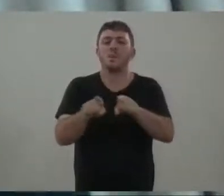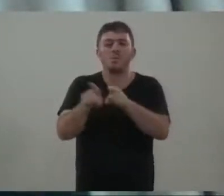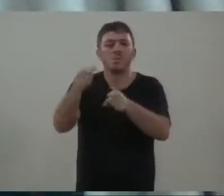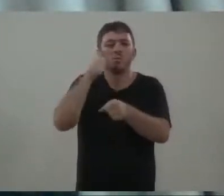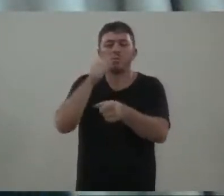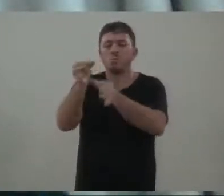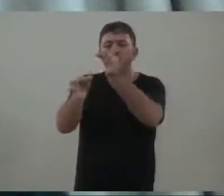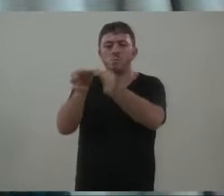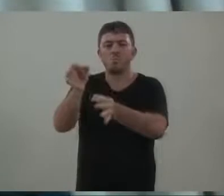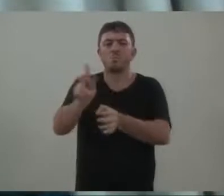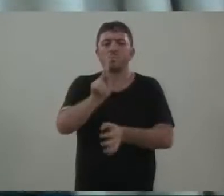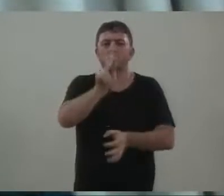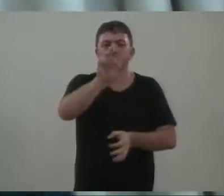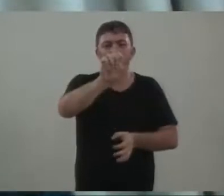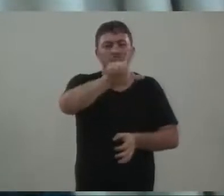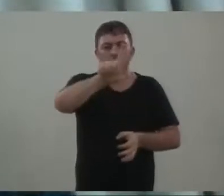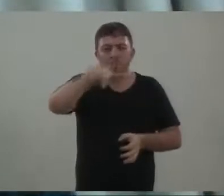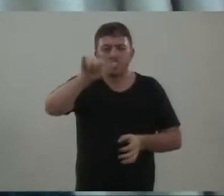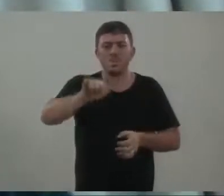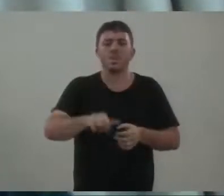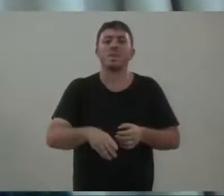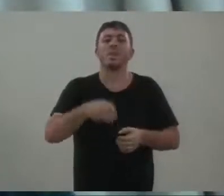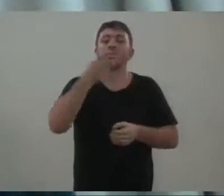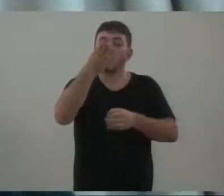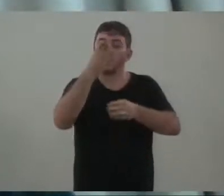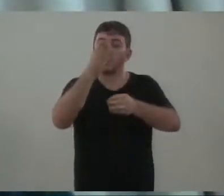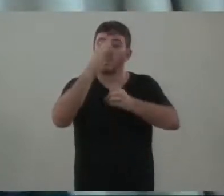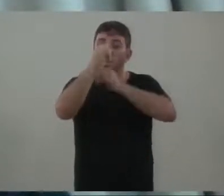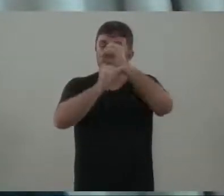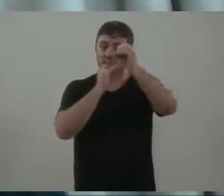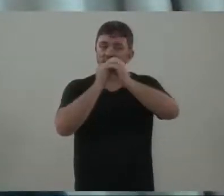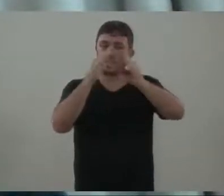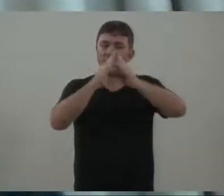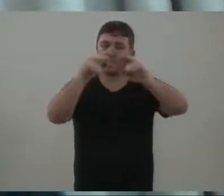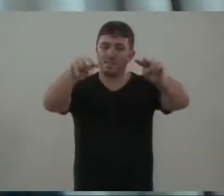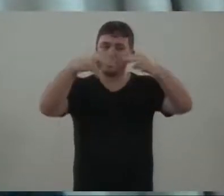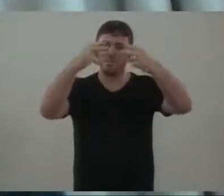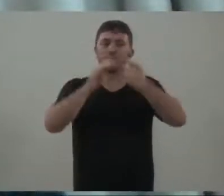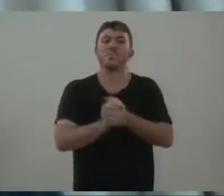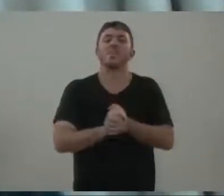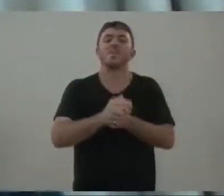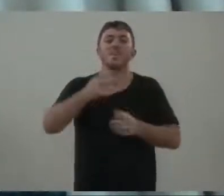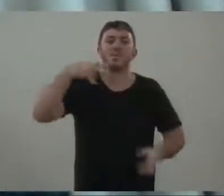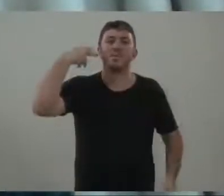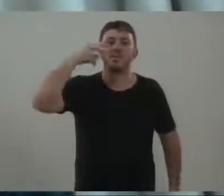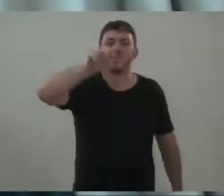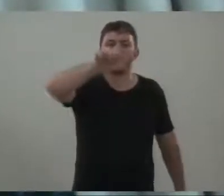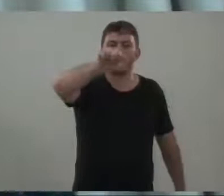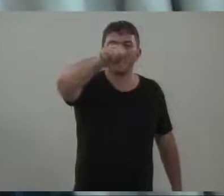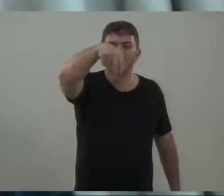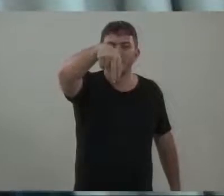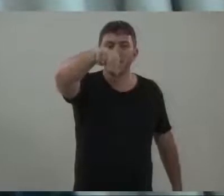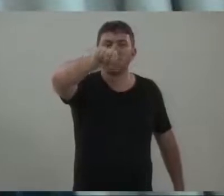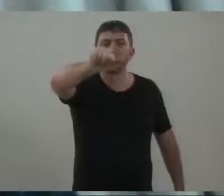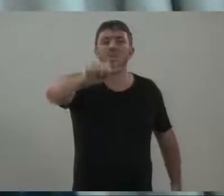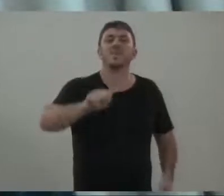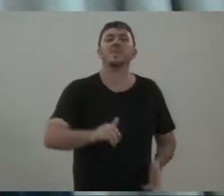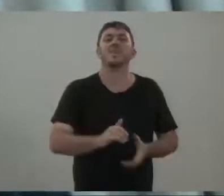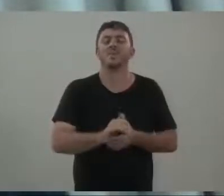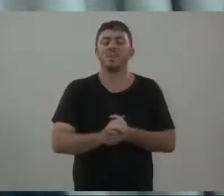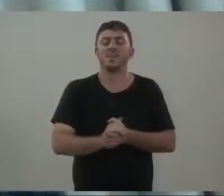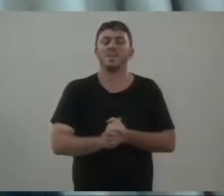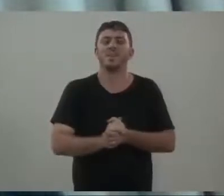Kelly, aos internautas que nos assistem. A Ana, boa noite, Ana. Flavinha já